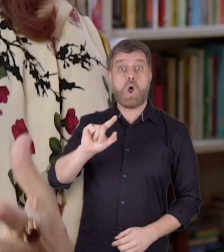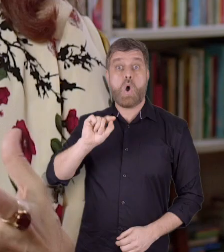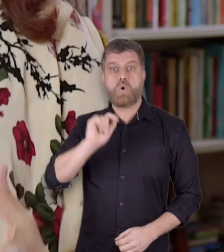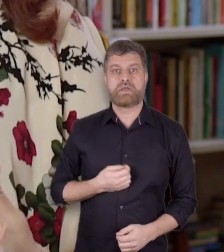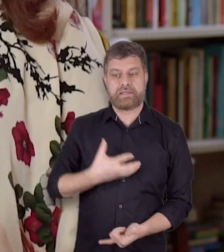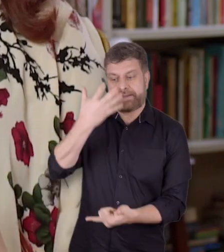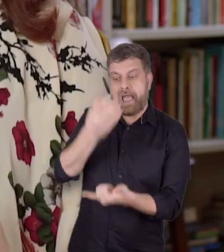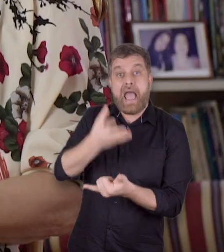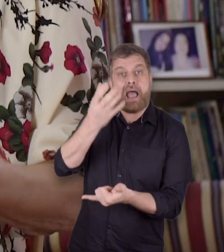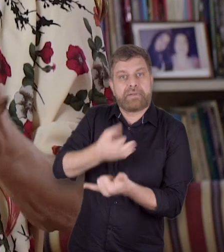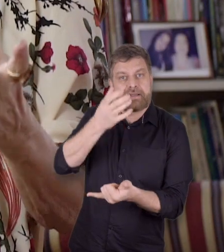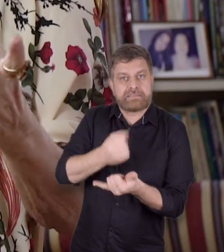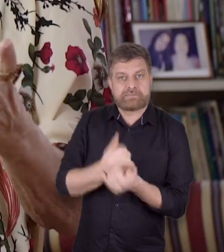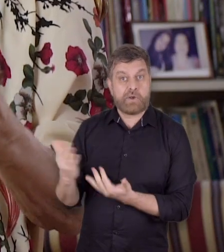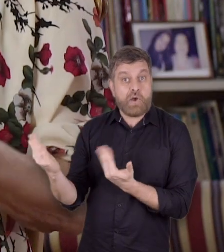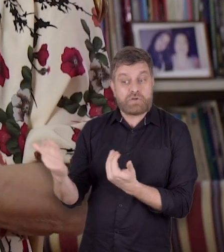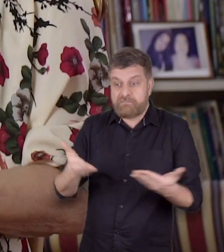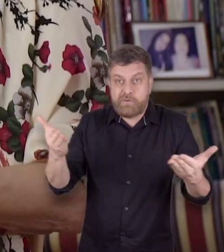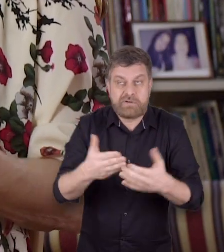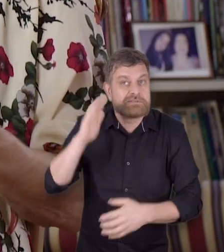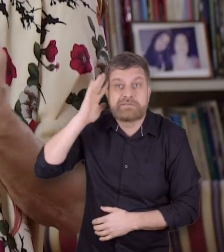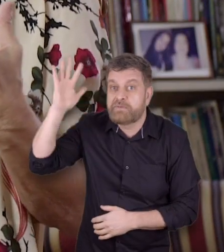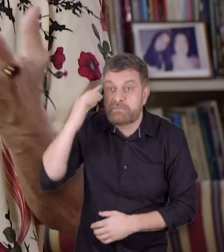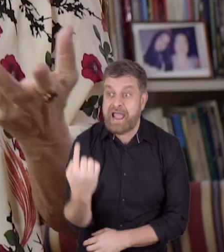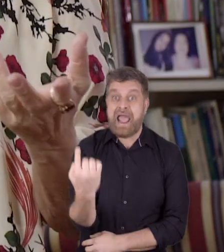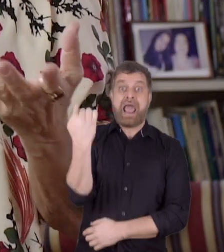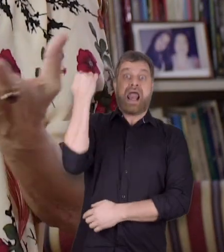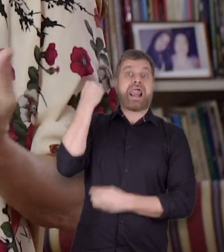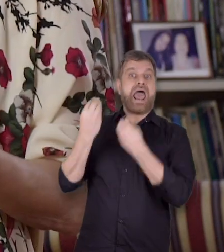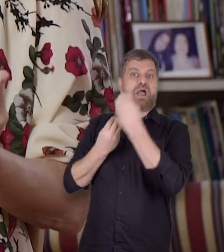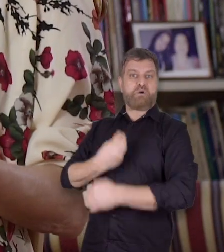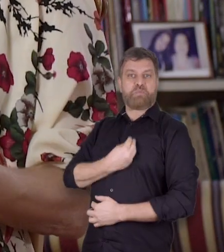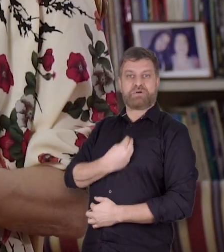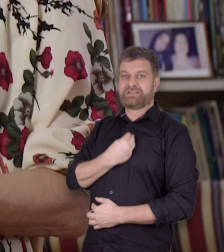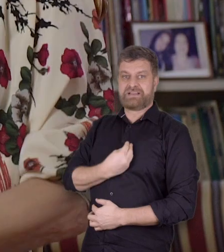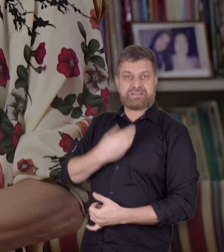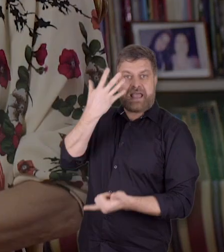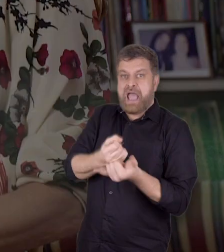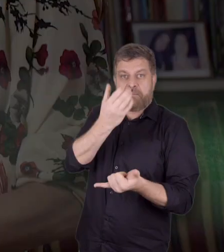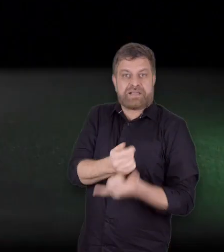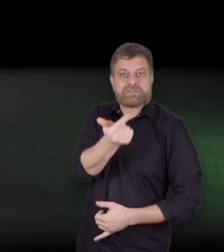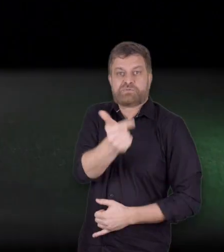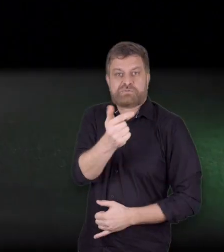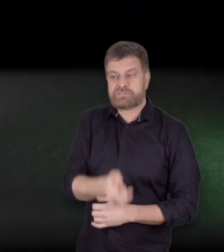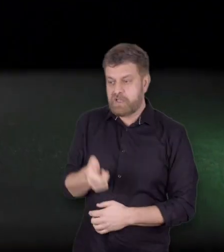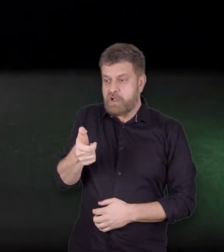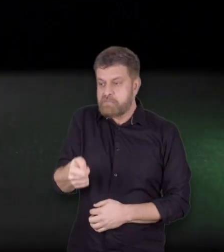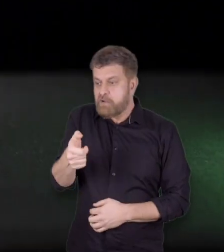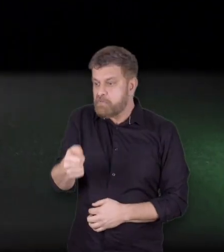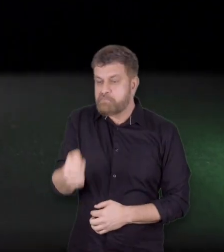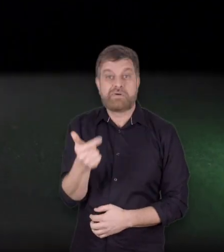os gadgets. Os jovens não conseguem imaginar o que era a nossa vida antes do controle